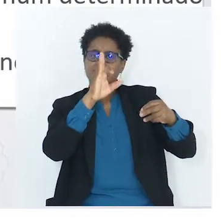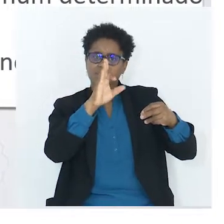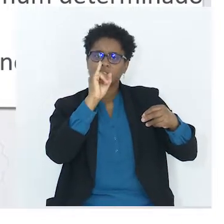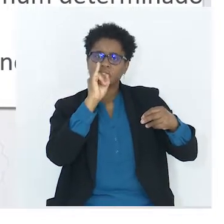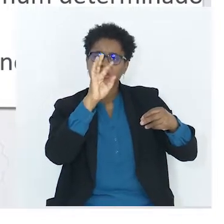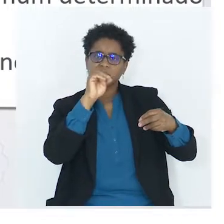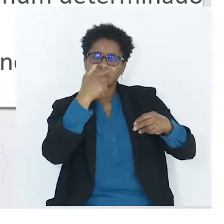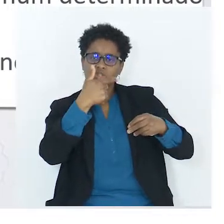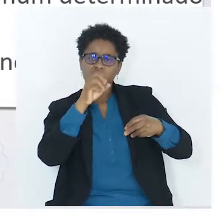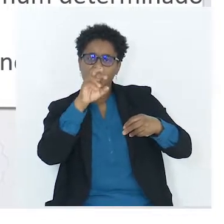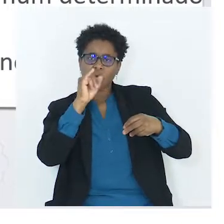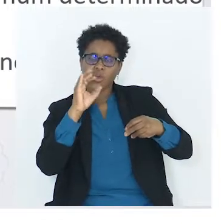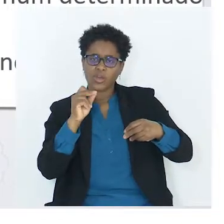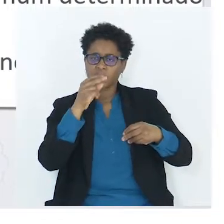história?